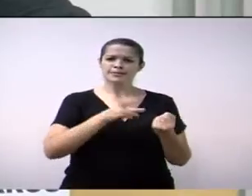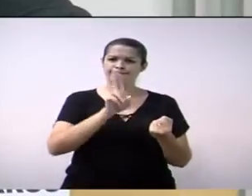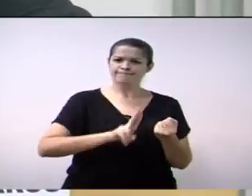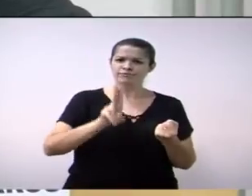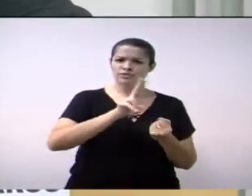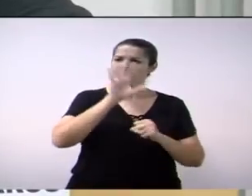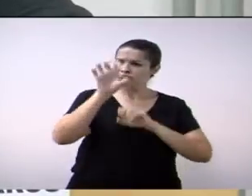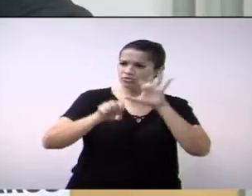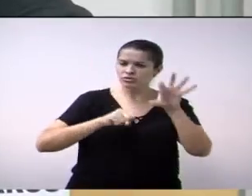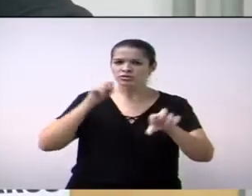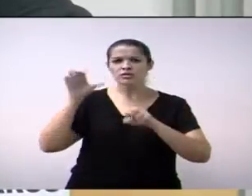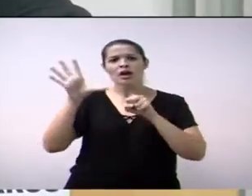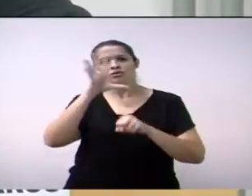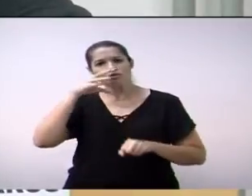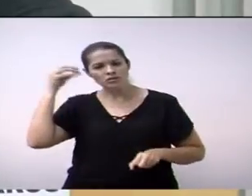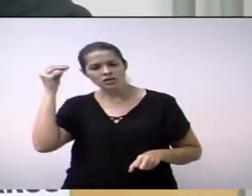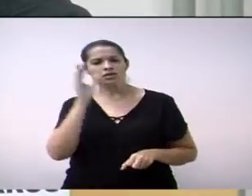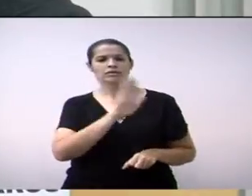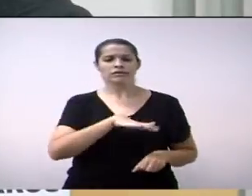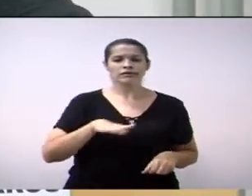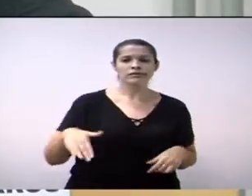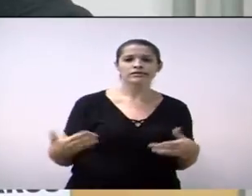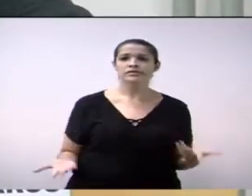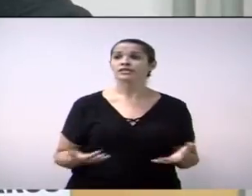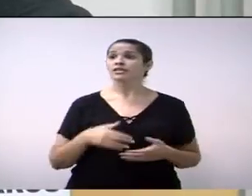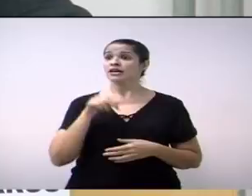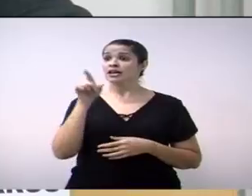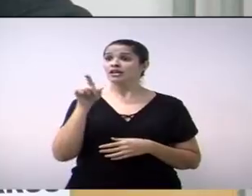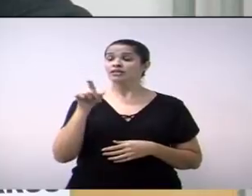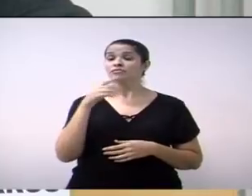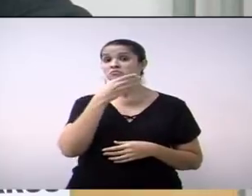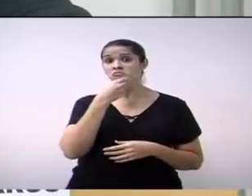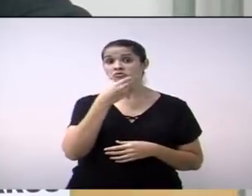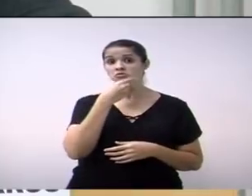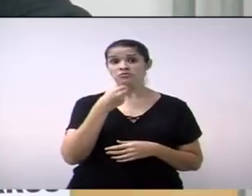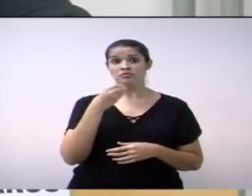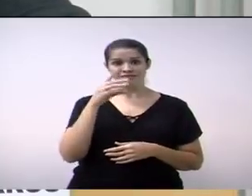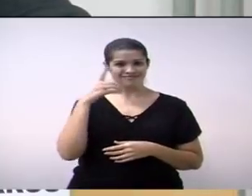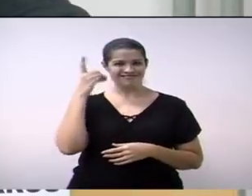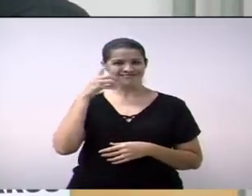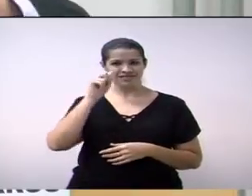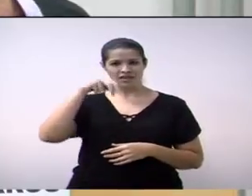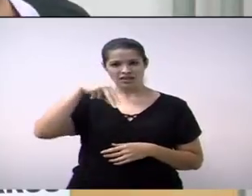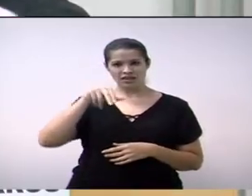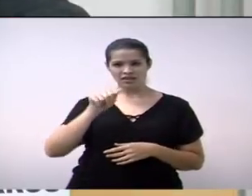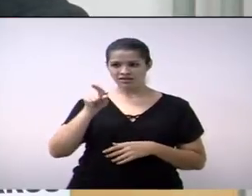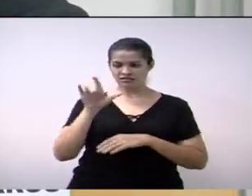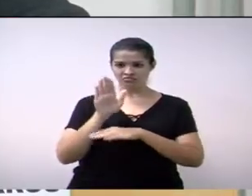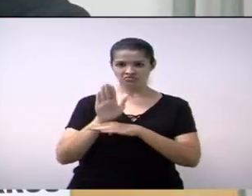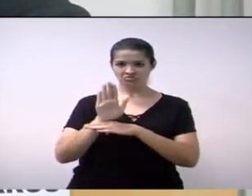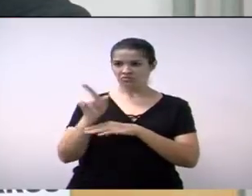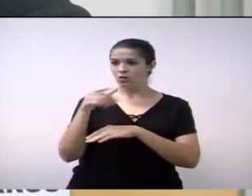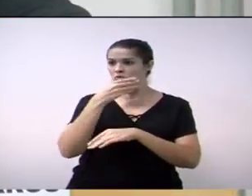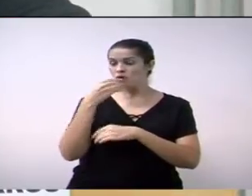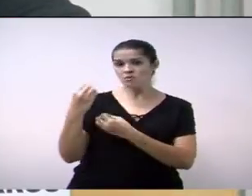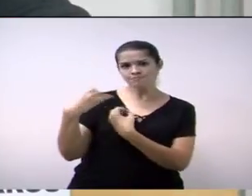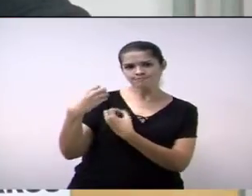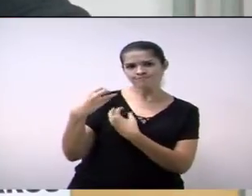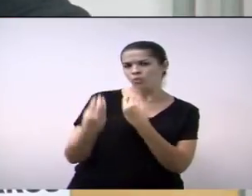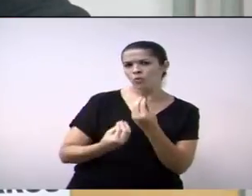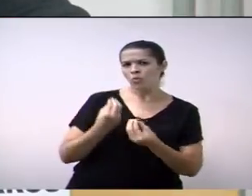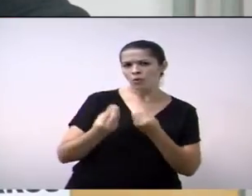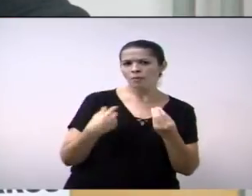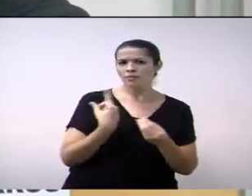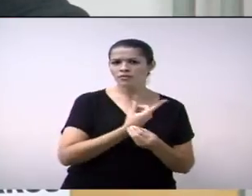dia. E ele passou os trâmites, o caminho, e nós já procuramos o secretário de Promoção Social, né, Fábio, que foi